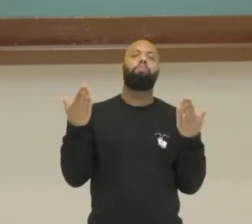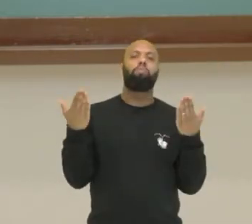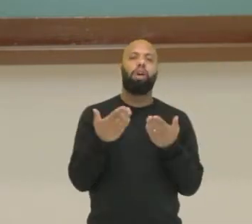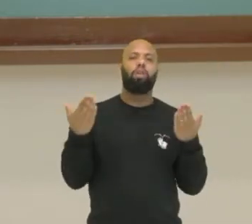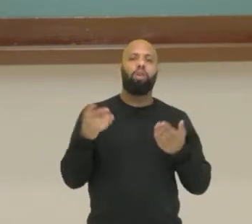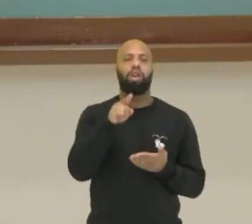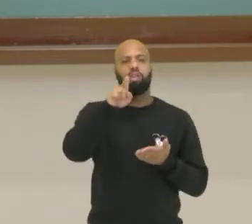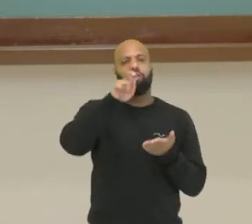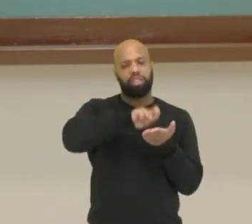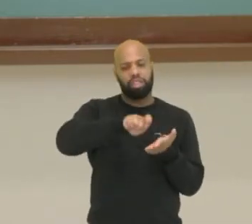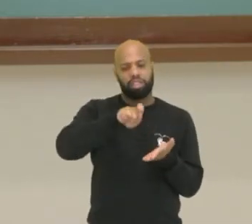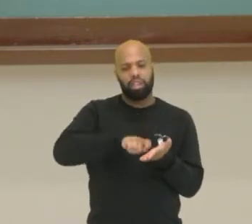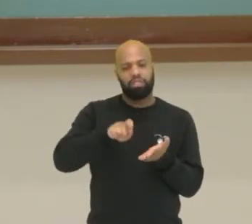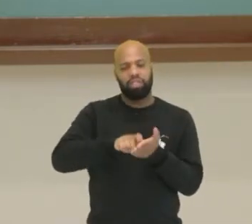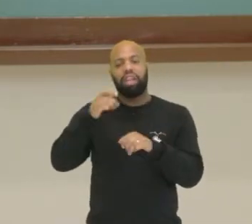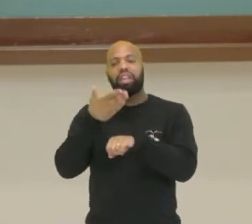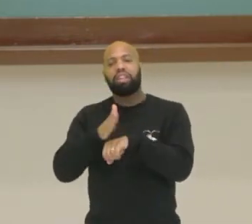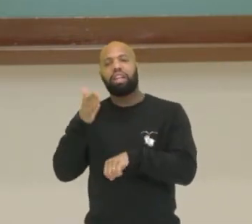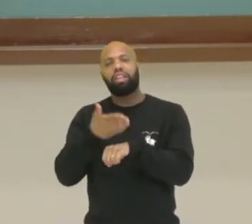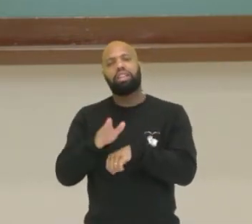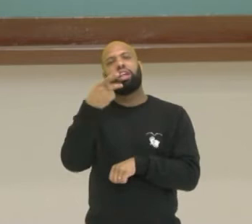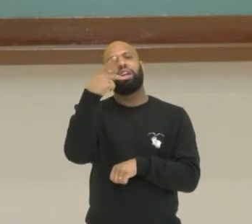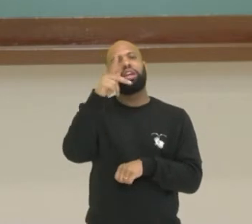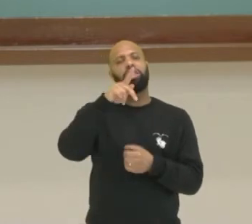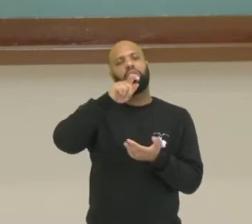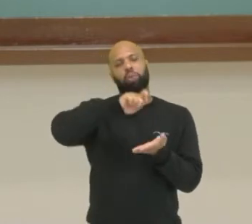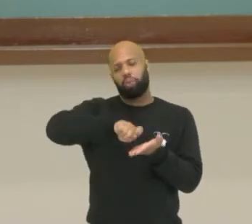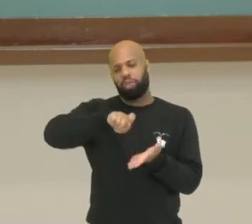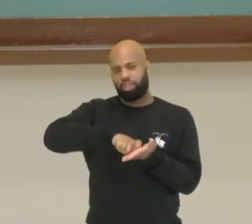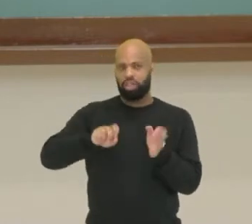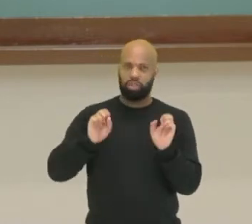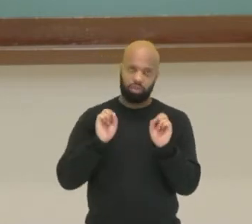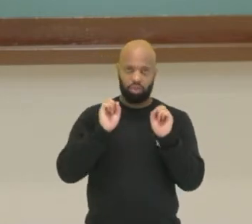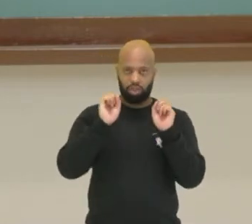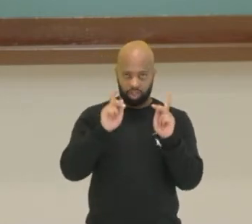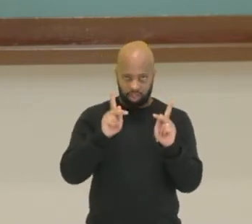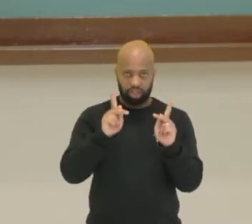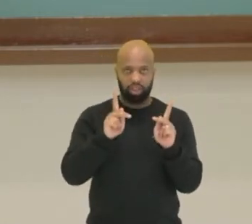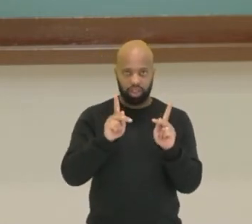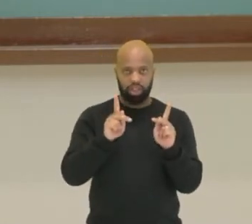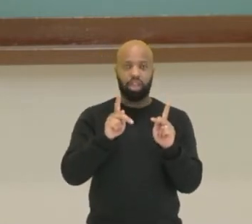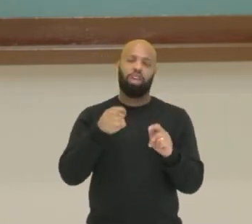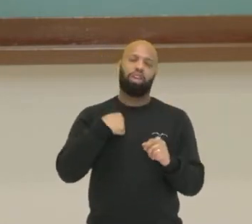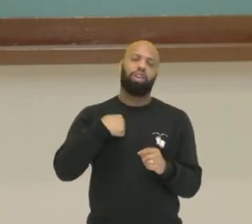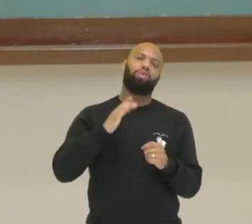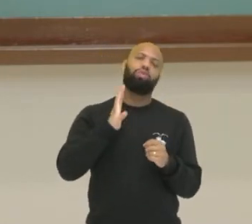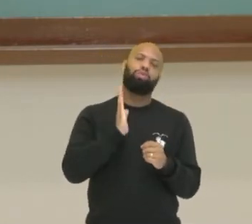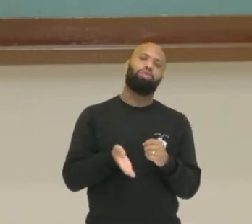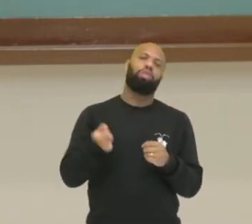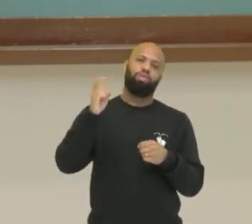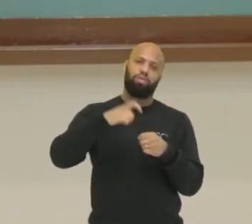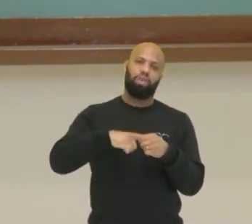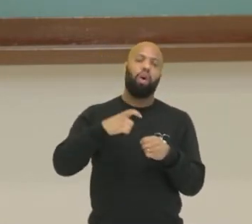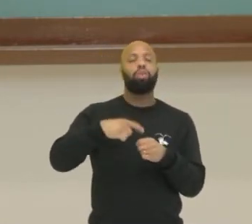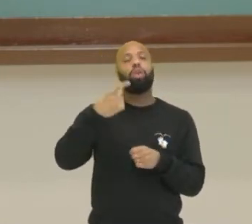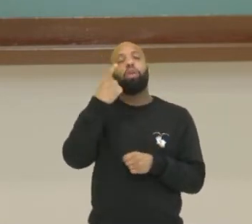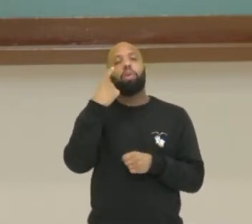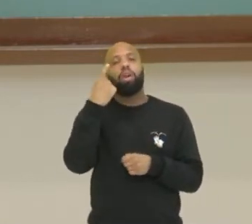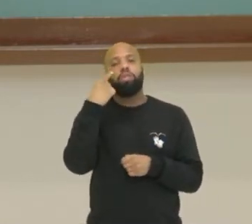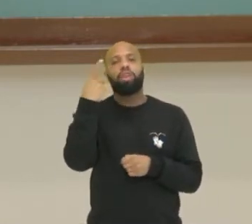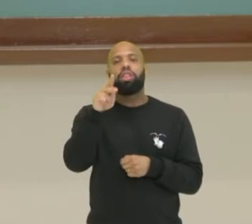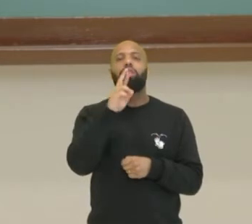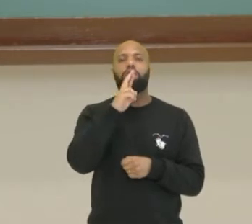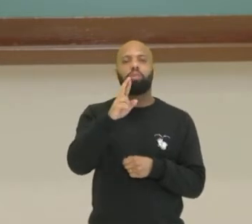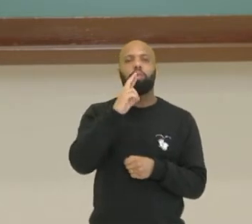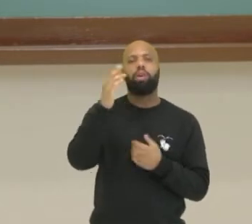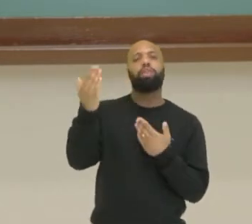uma articulação entre esse título, que é a manchete, com o subtítulo que traz essas informações complementares. Então, essa é a nossa primeira